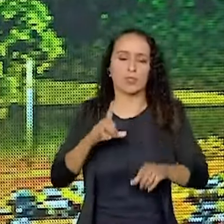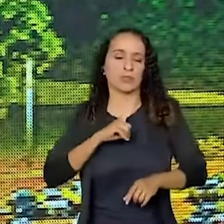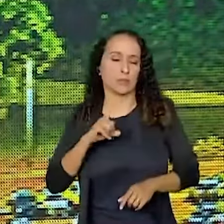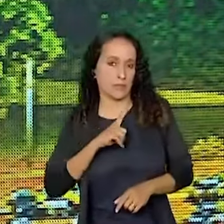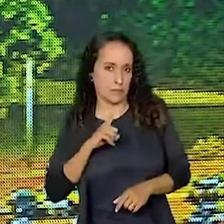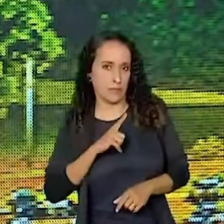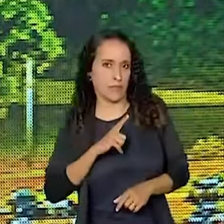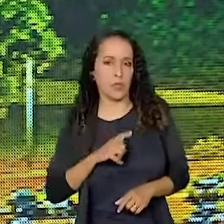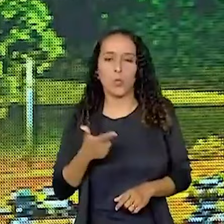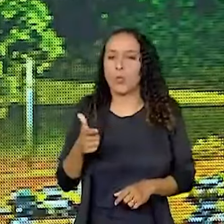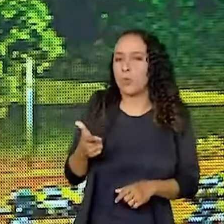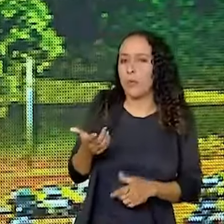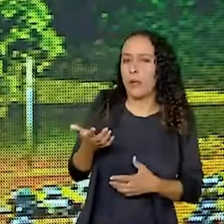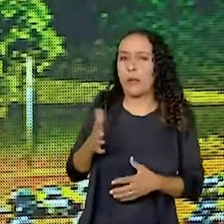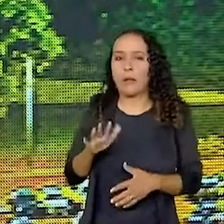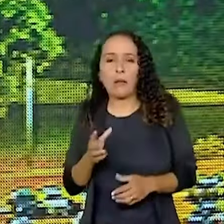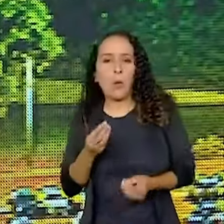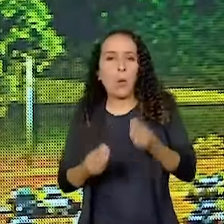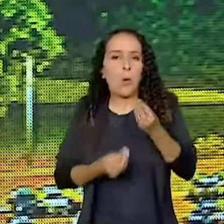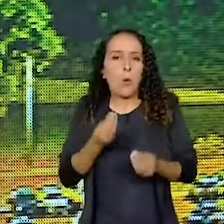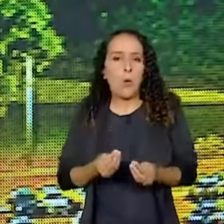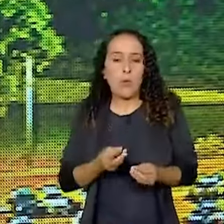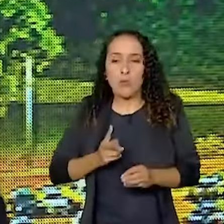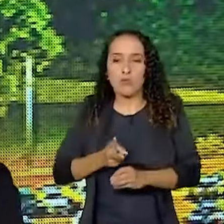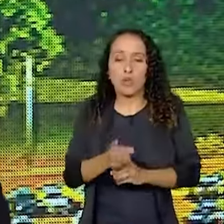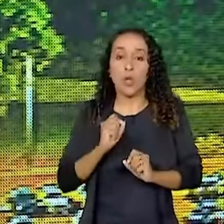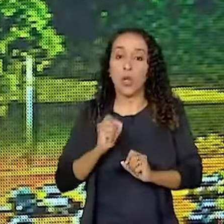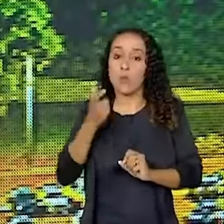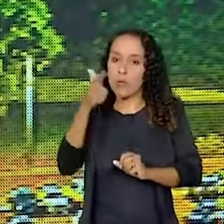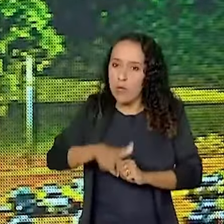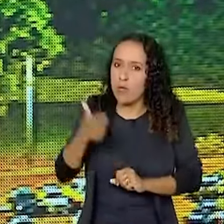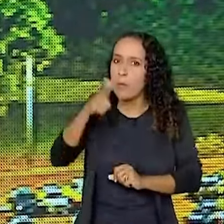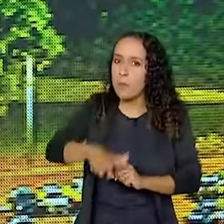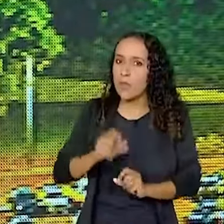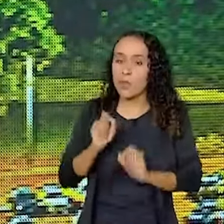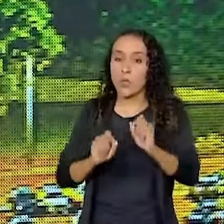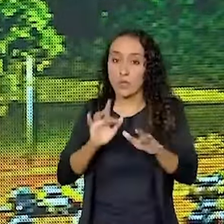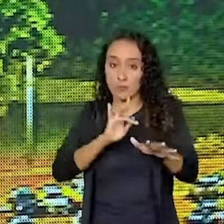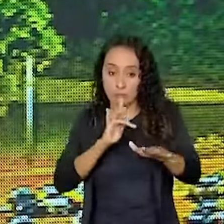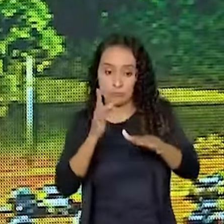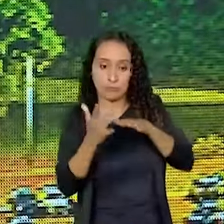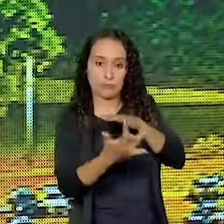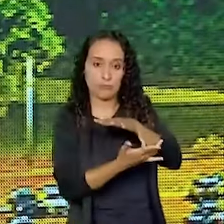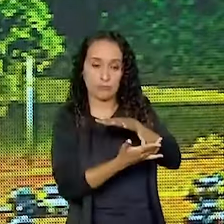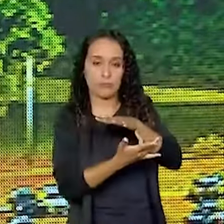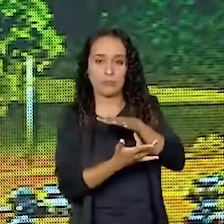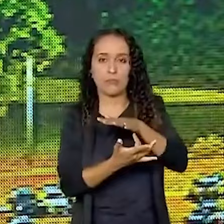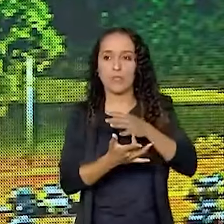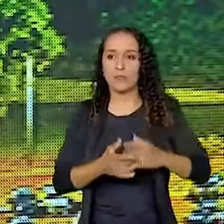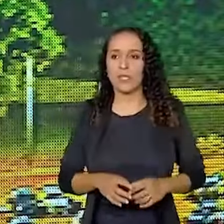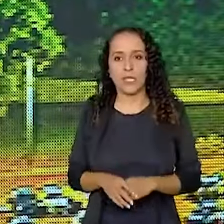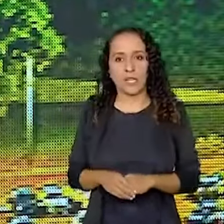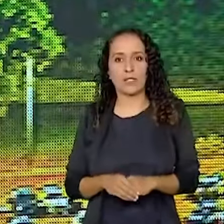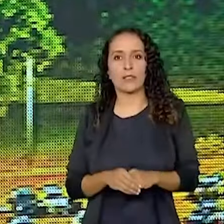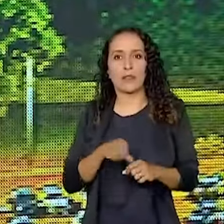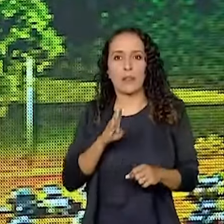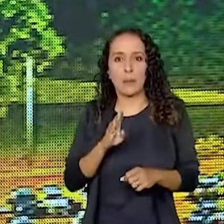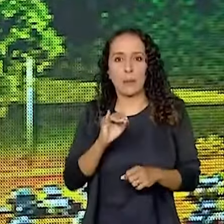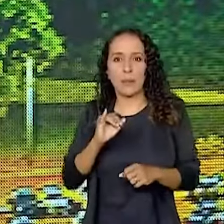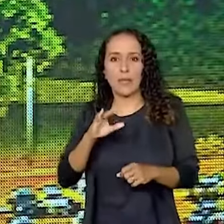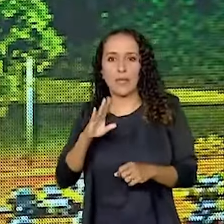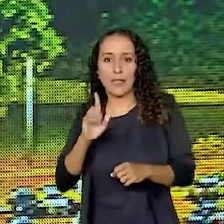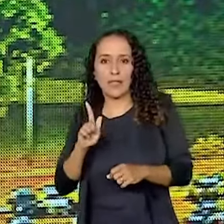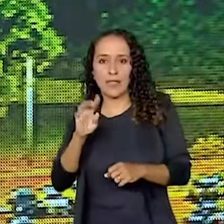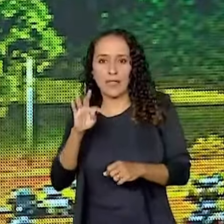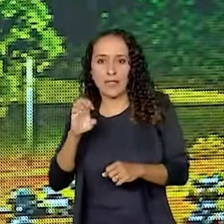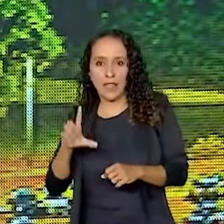razoabilidade em se manter o que eu sempre repito: as redes sociais, as big techs, a internet